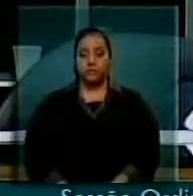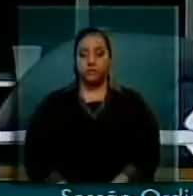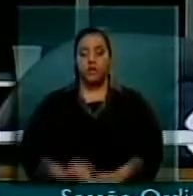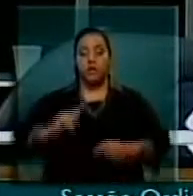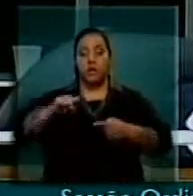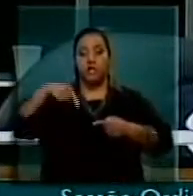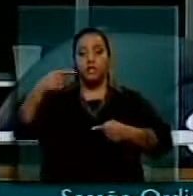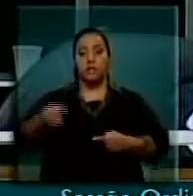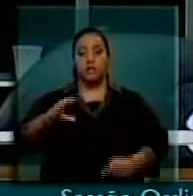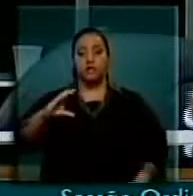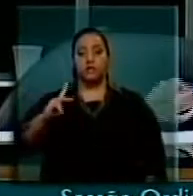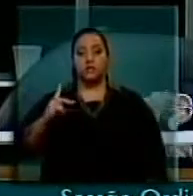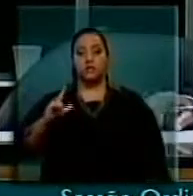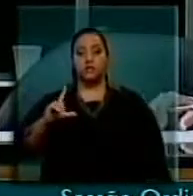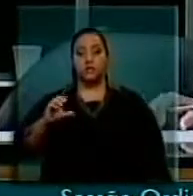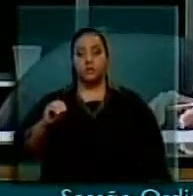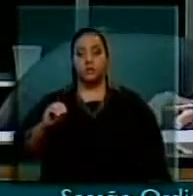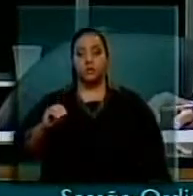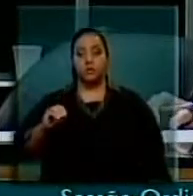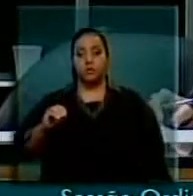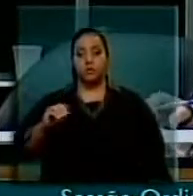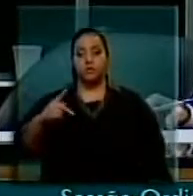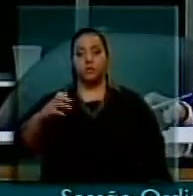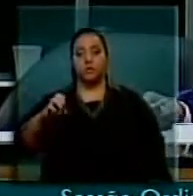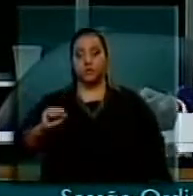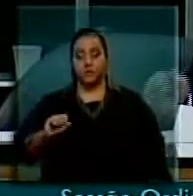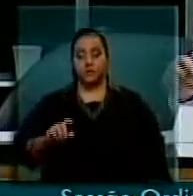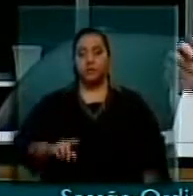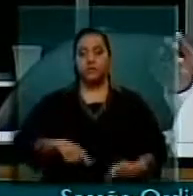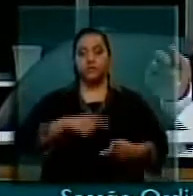Em seguida, Chico Lopes, depois